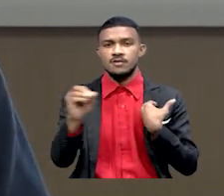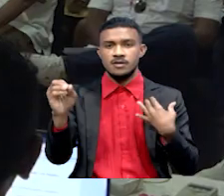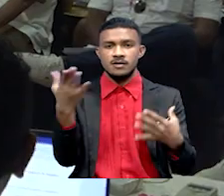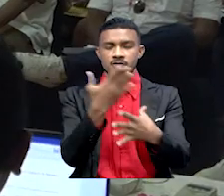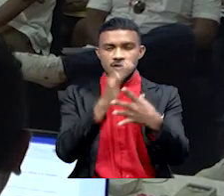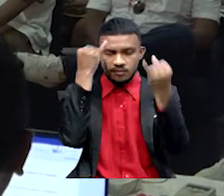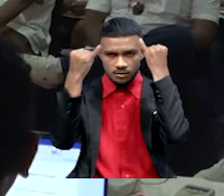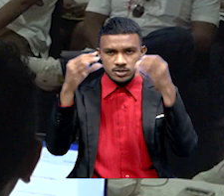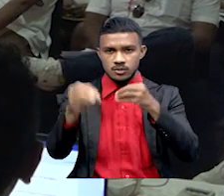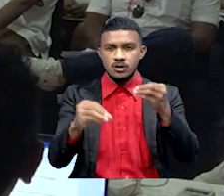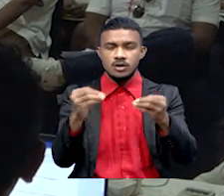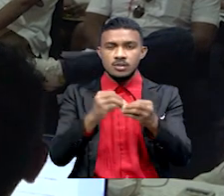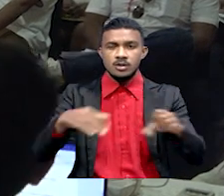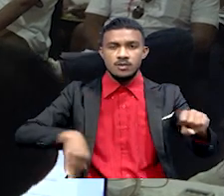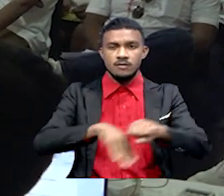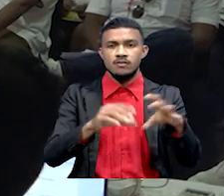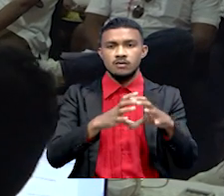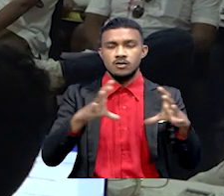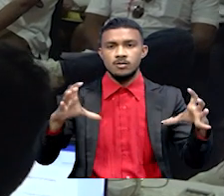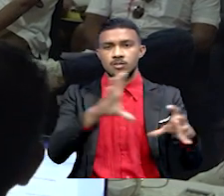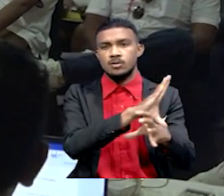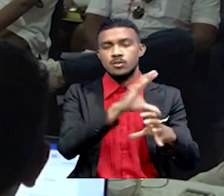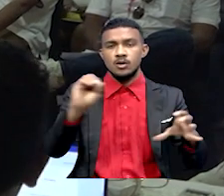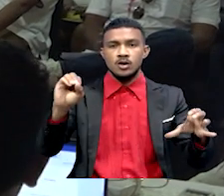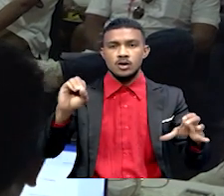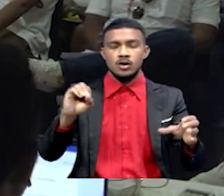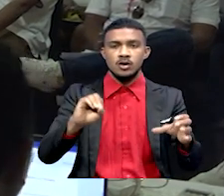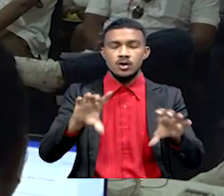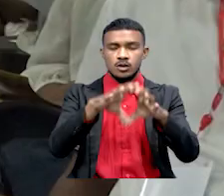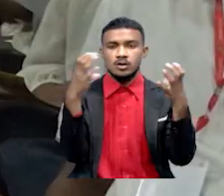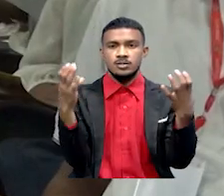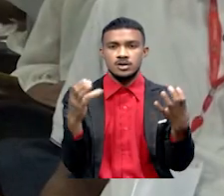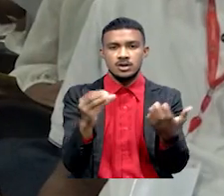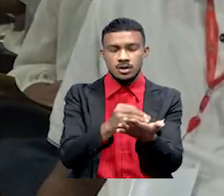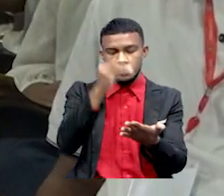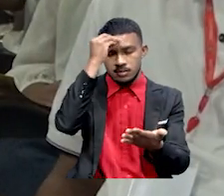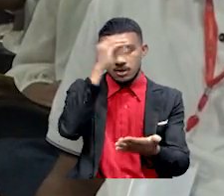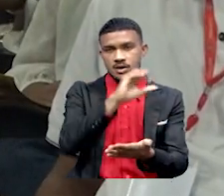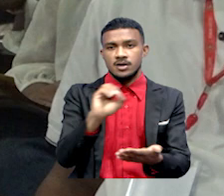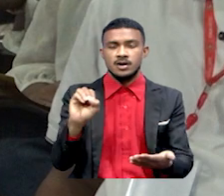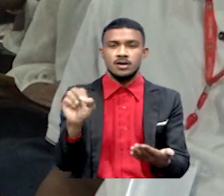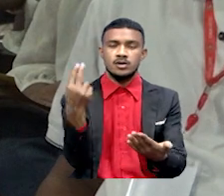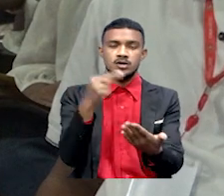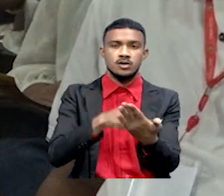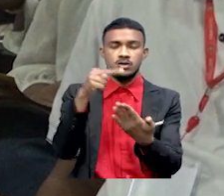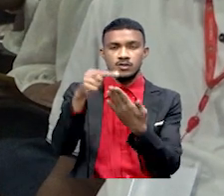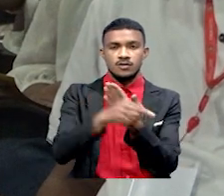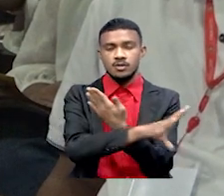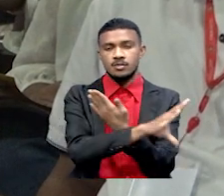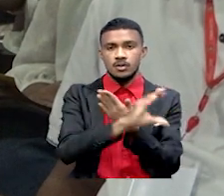futebol. Nunemos, coordenador Comissão Instalador Academia Futebol 12 de novembro, Donques Neves